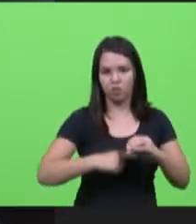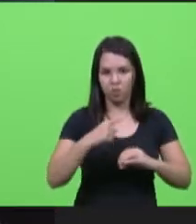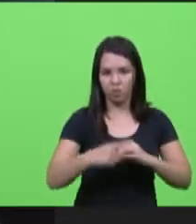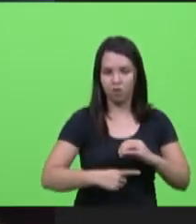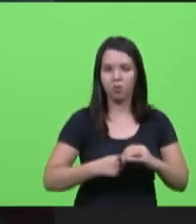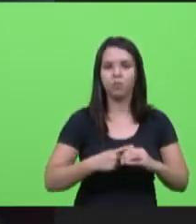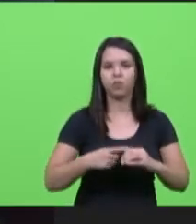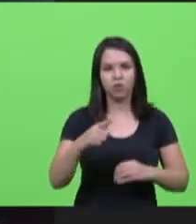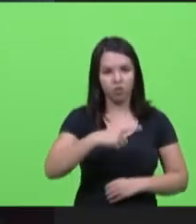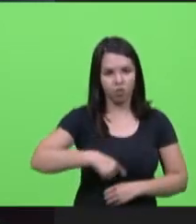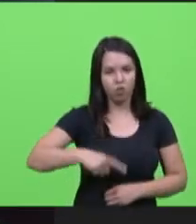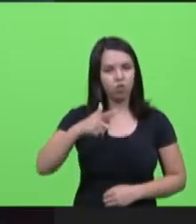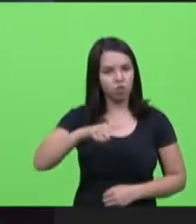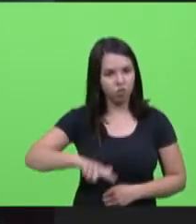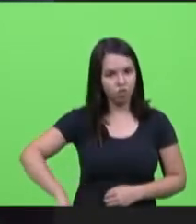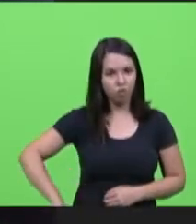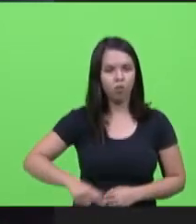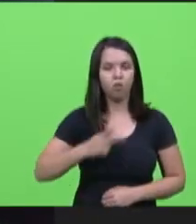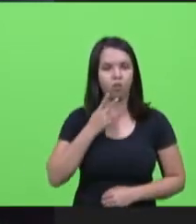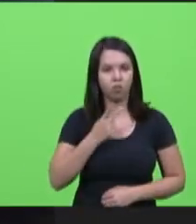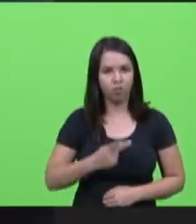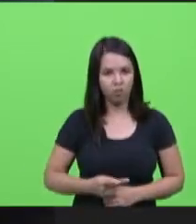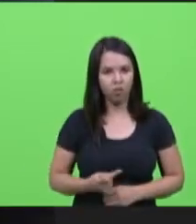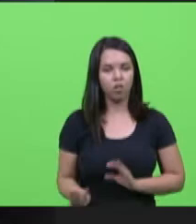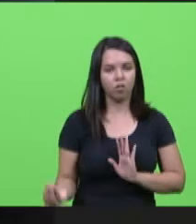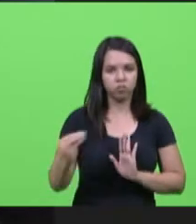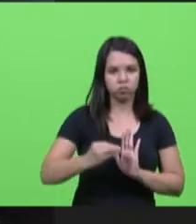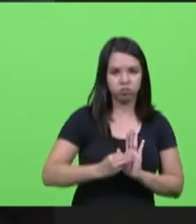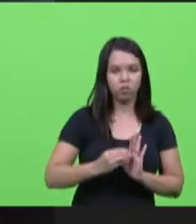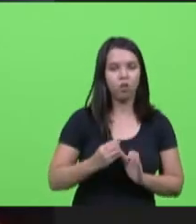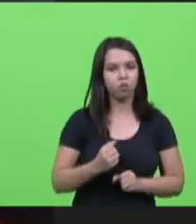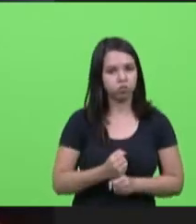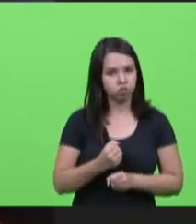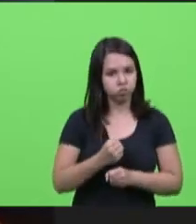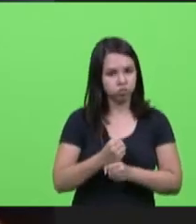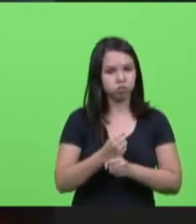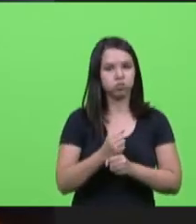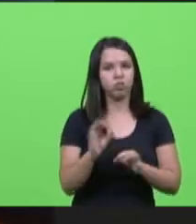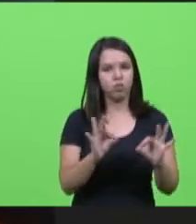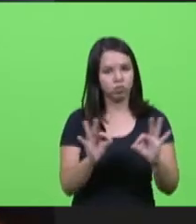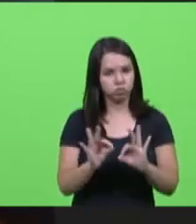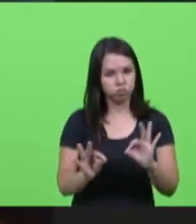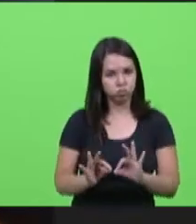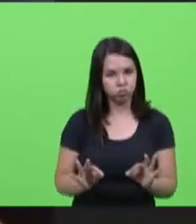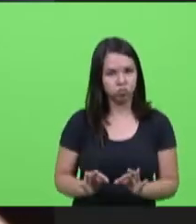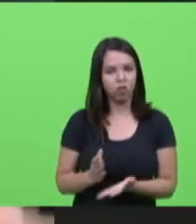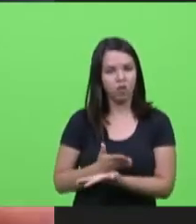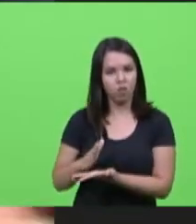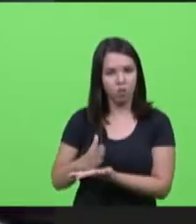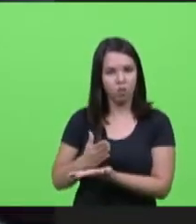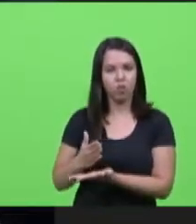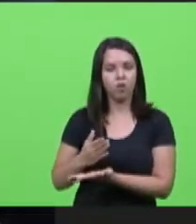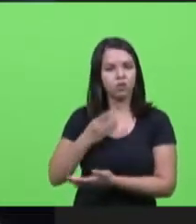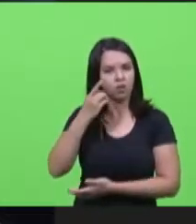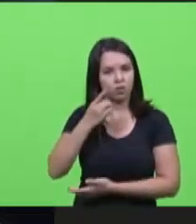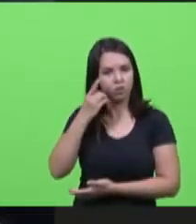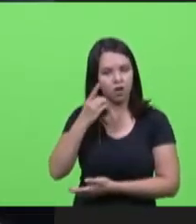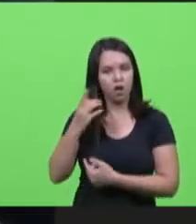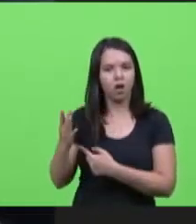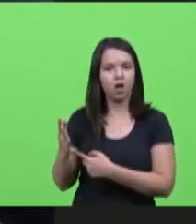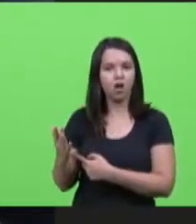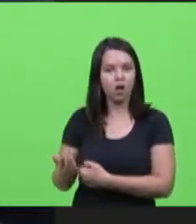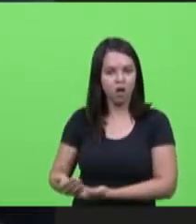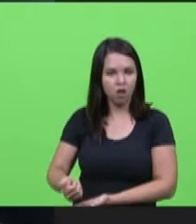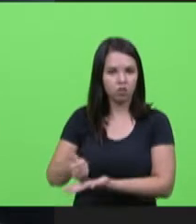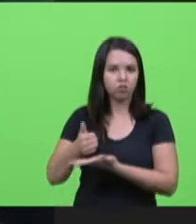nós reforçamos isso de uma maneira mais técnica, construímos isso com alguns deputados e com todo um corpo jurídico,